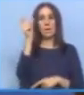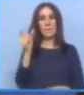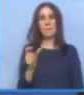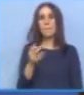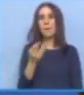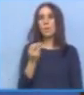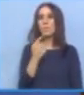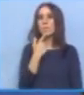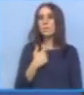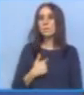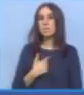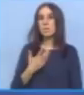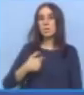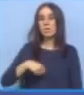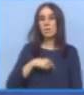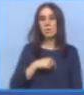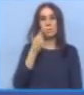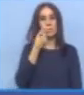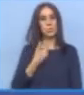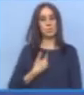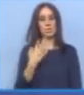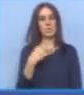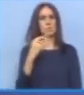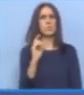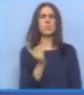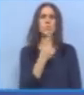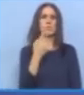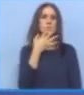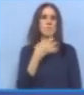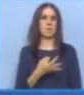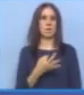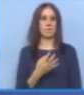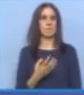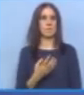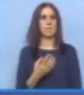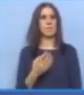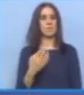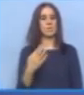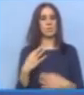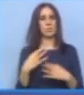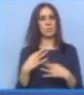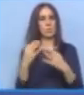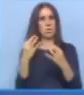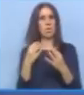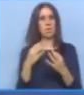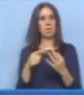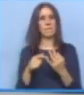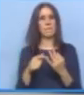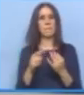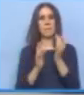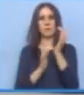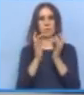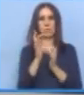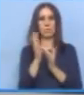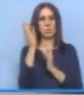é que nós somos eleitos, todos somos escolhidos em